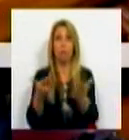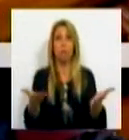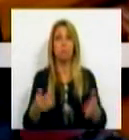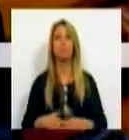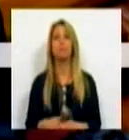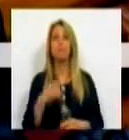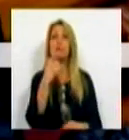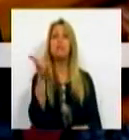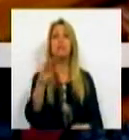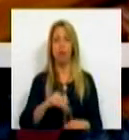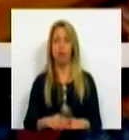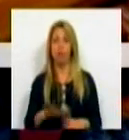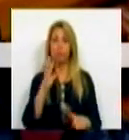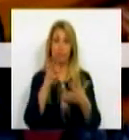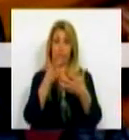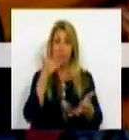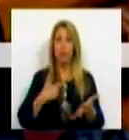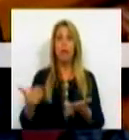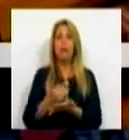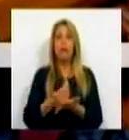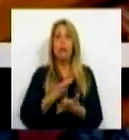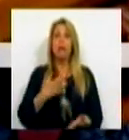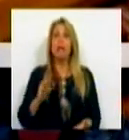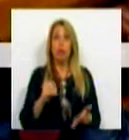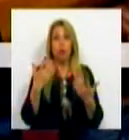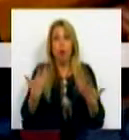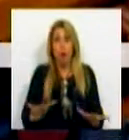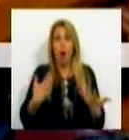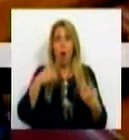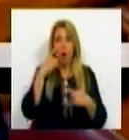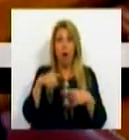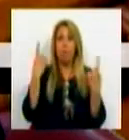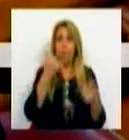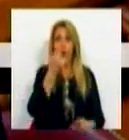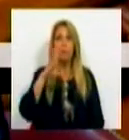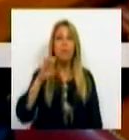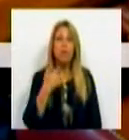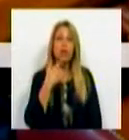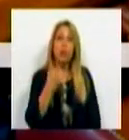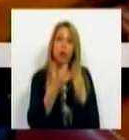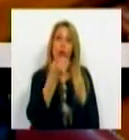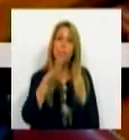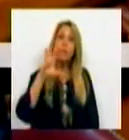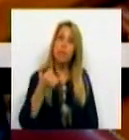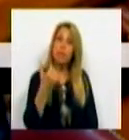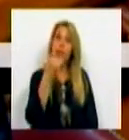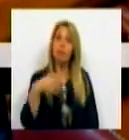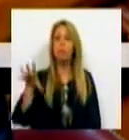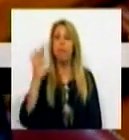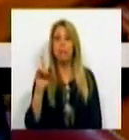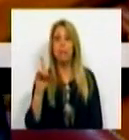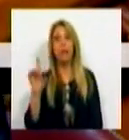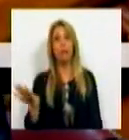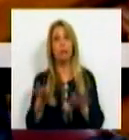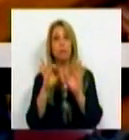mais, salientando os dados que agora afirmou de 2015, salientei que 2015 e 2016 surgem como